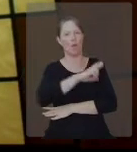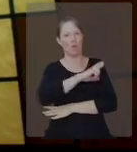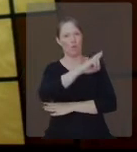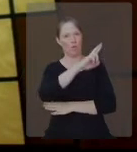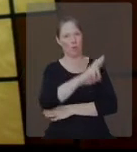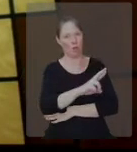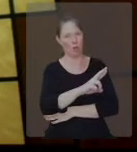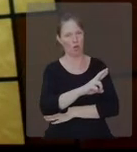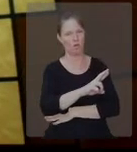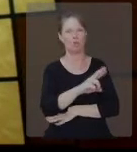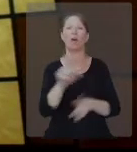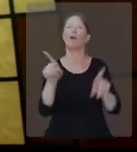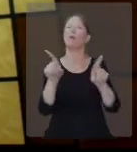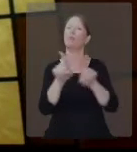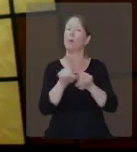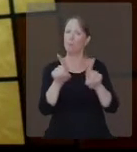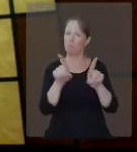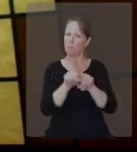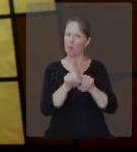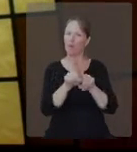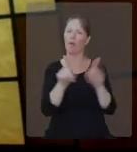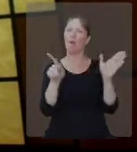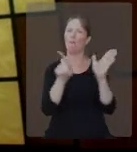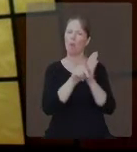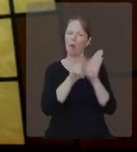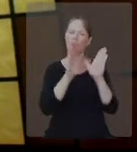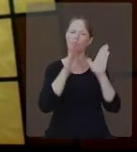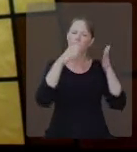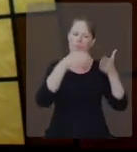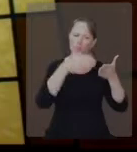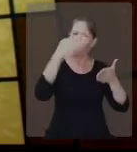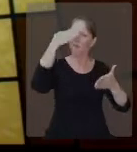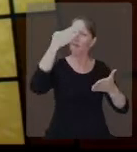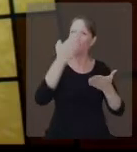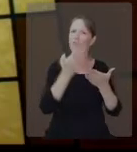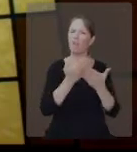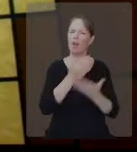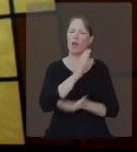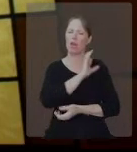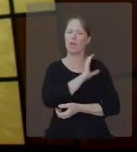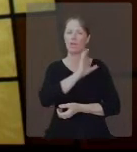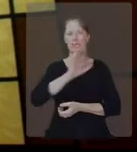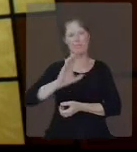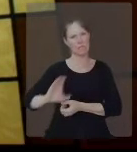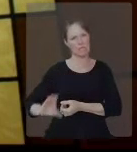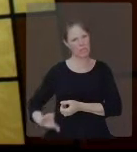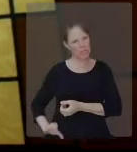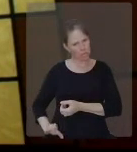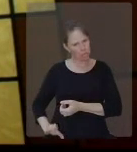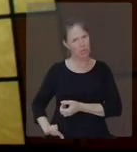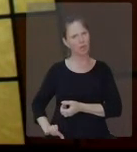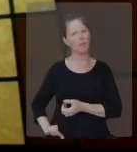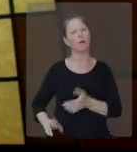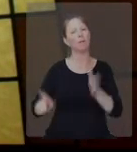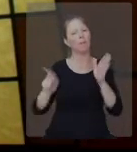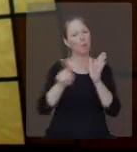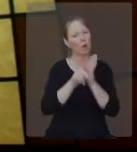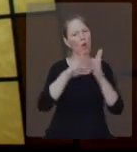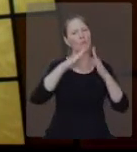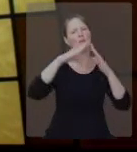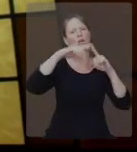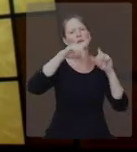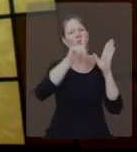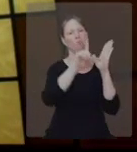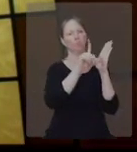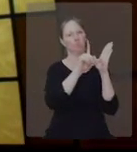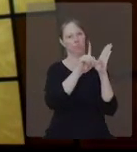e em específico aqui também sobre a questão da fé cristã, conforme os princípios da nossa igreja,